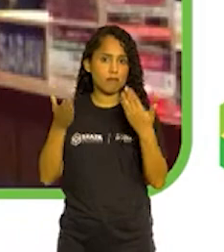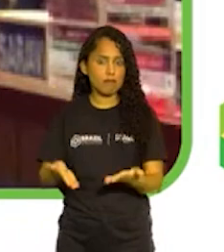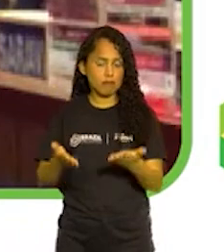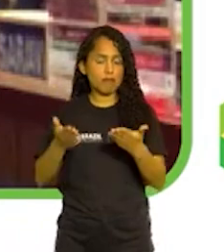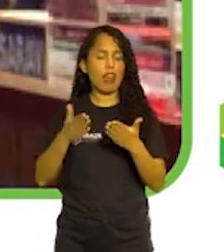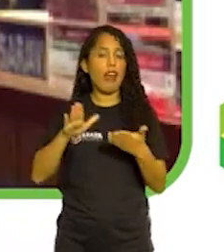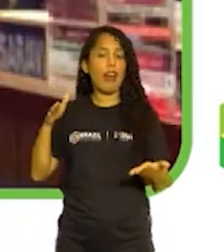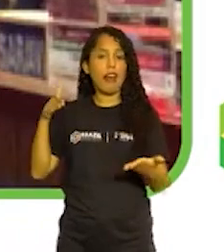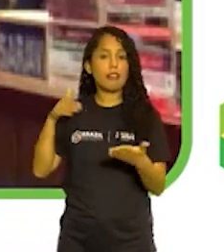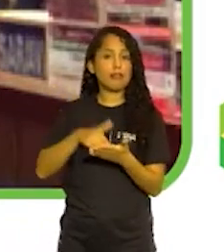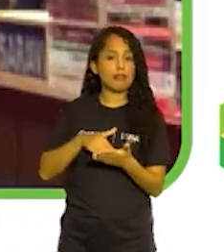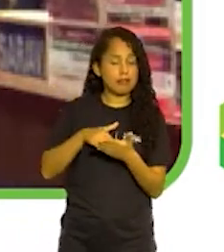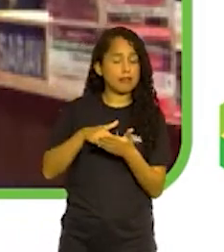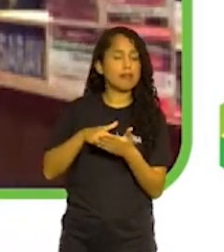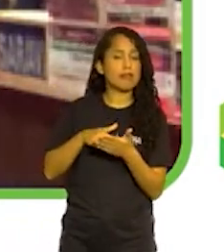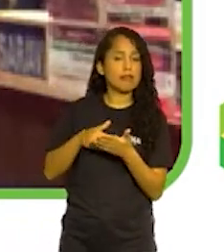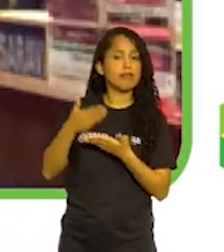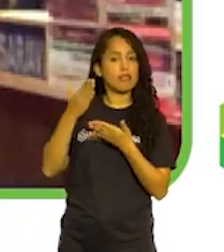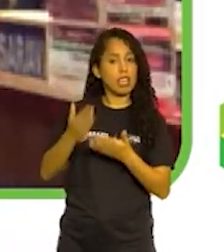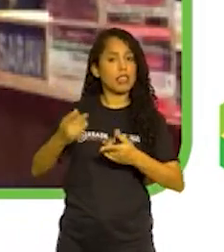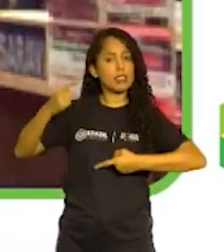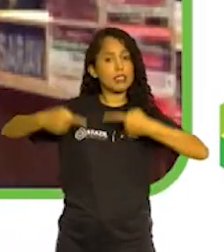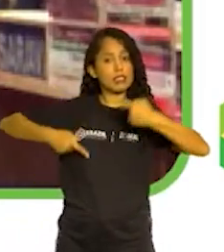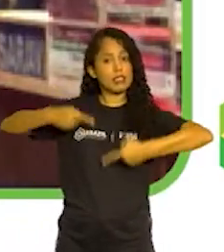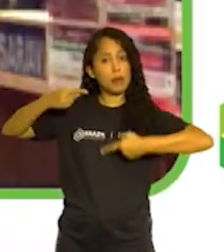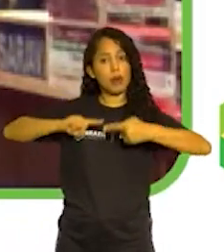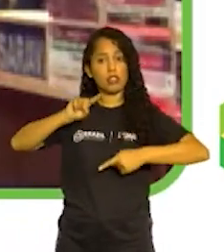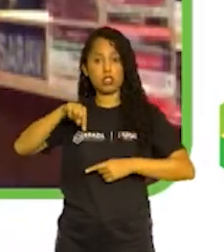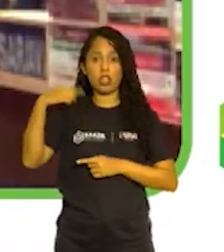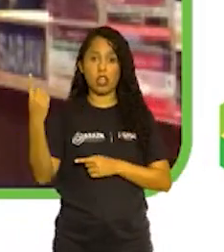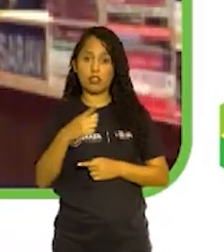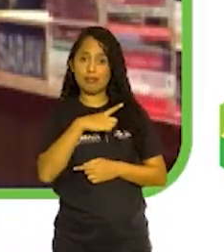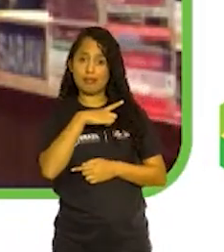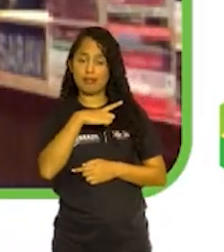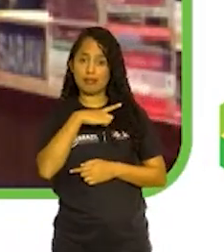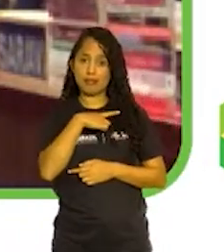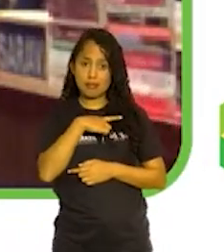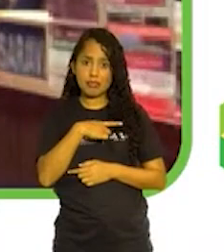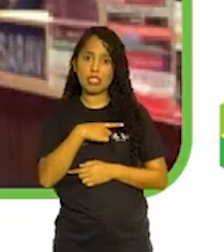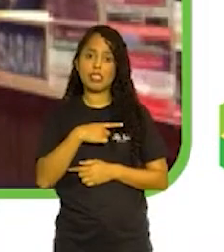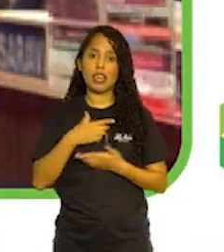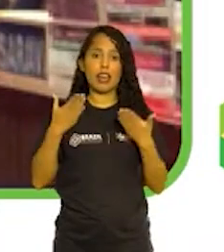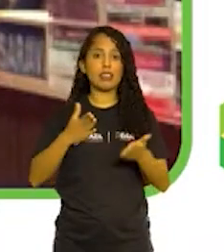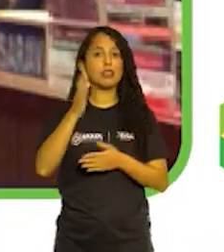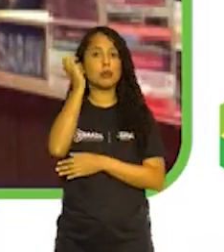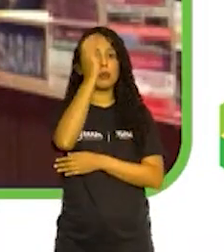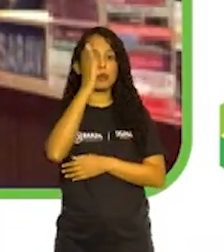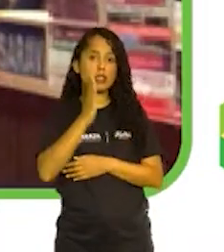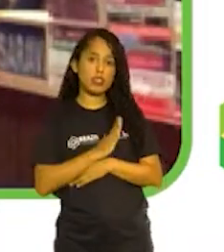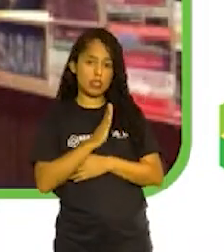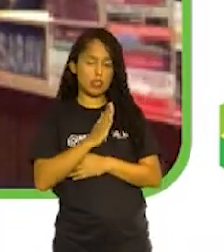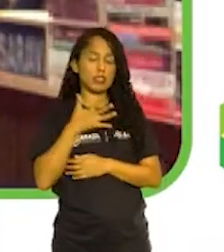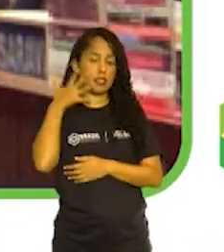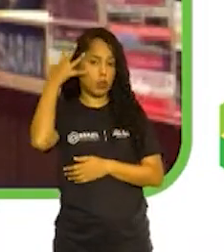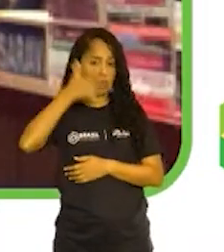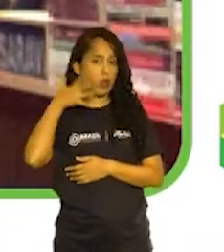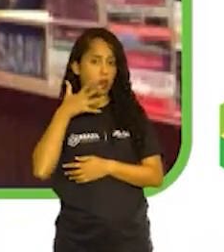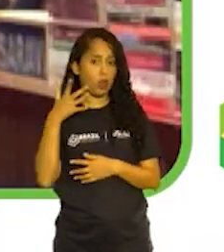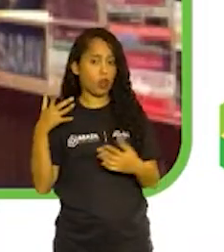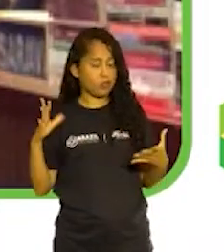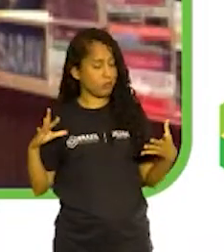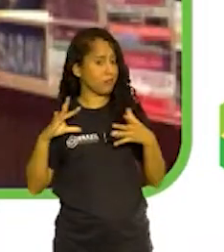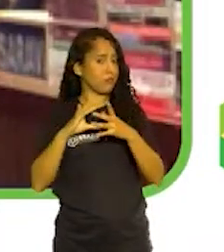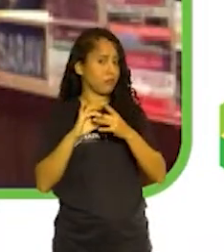até esse debate que a gente está tendo hoje aqui na Brasil Conference é incomum, né?